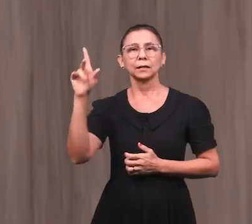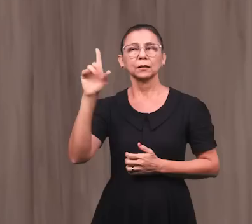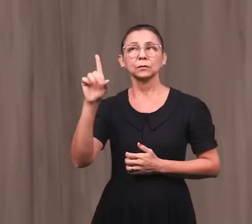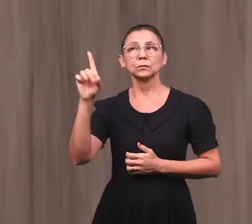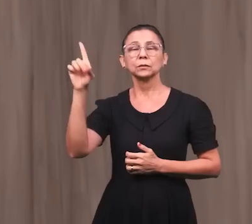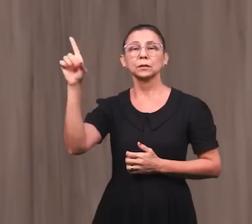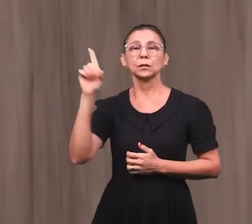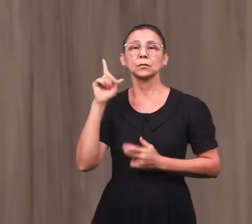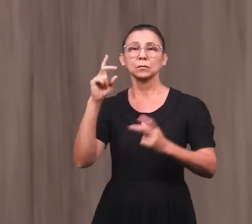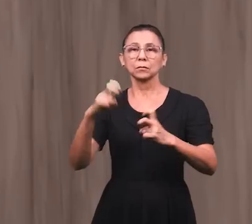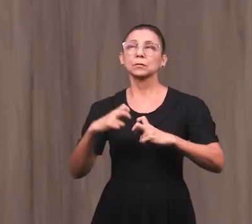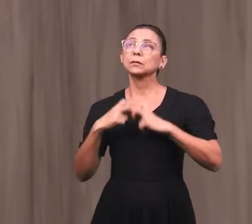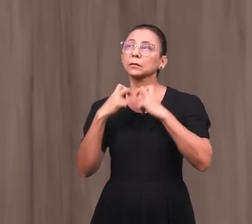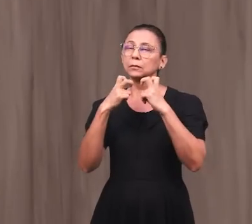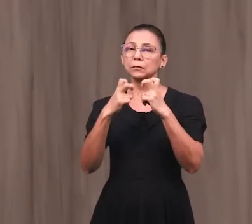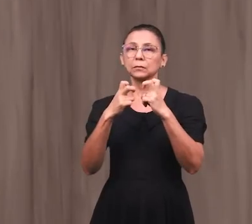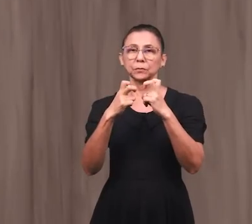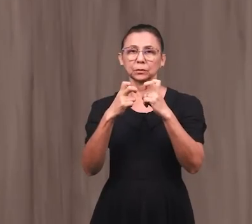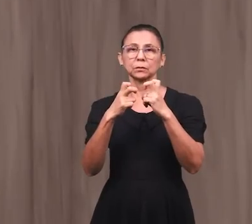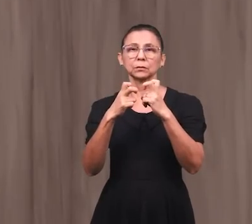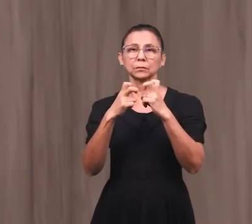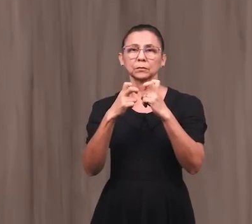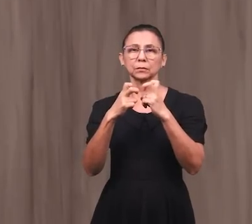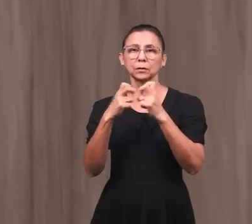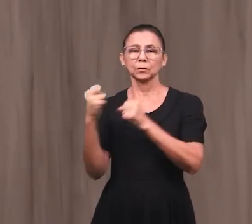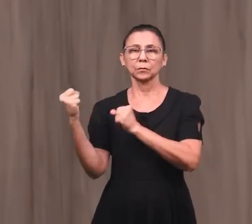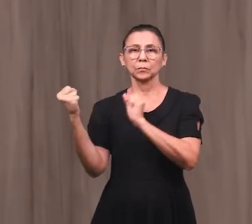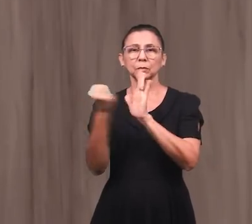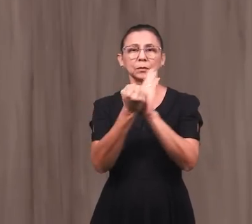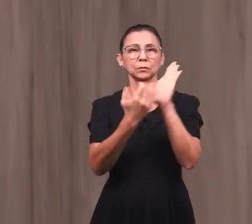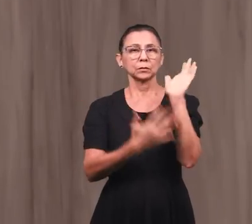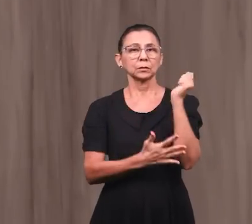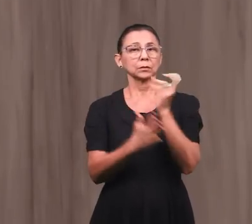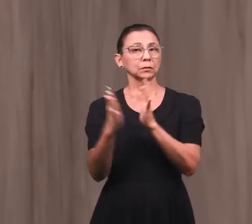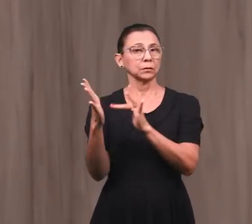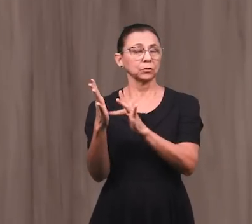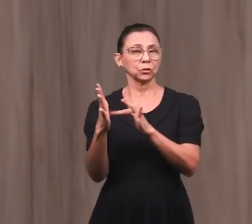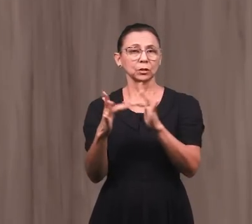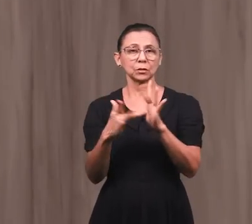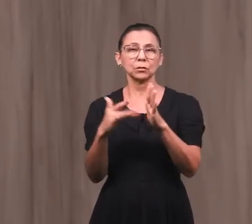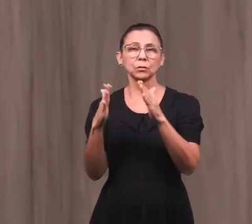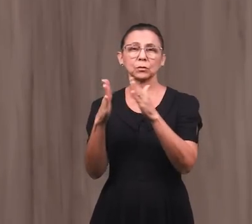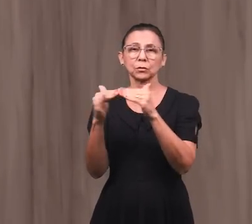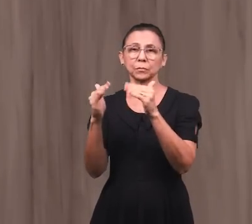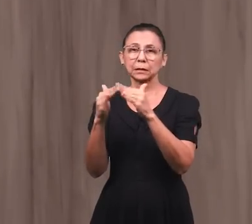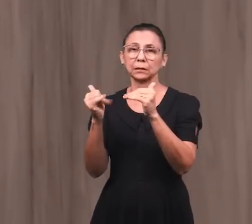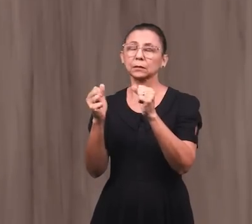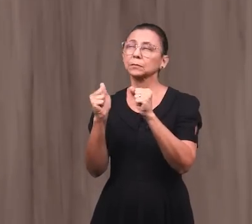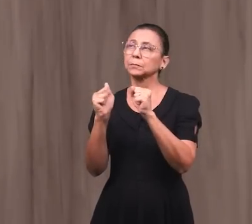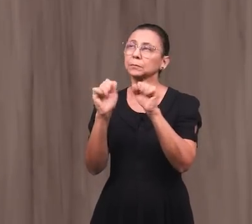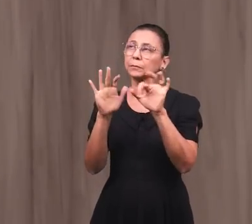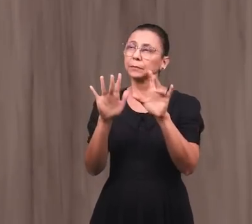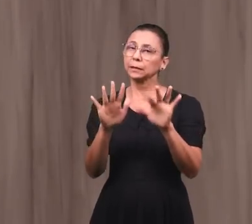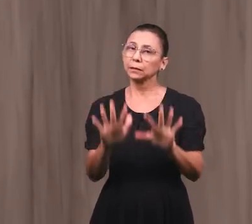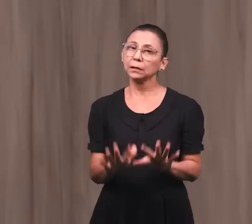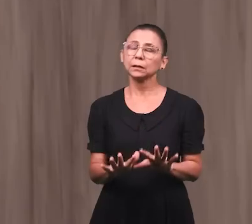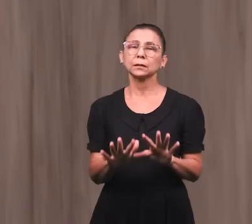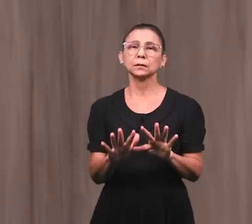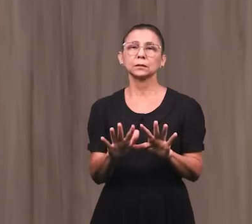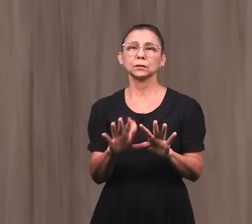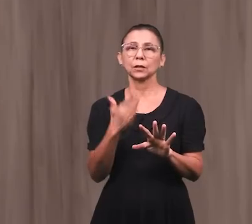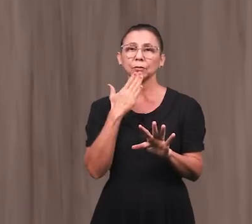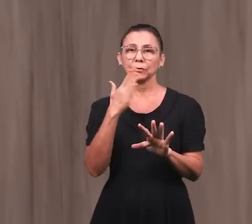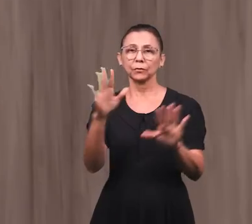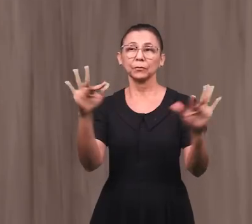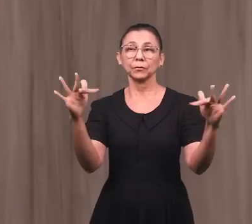Eterno Deus, nós clamamos ao Senhor e é pelo poder do sangue de Jesus que suplicamos, Senhor, a Tua bênção